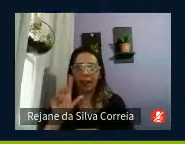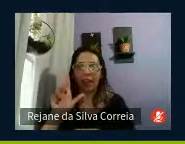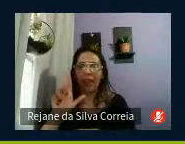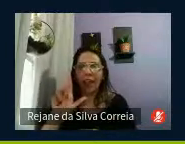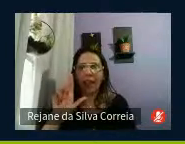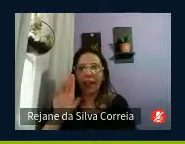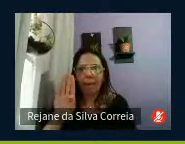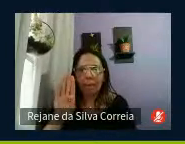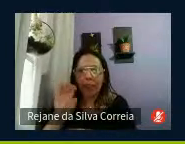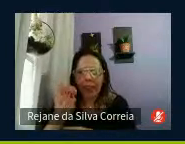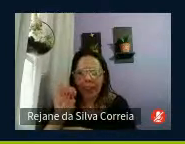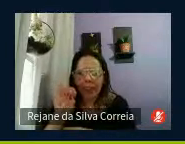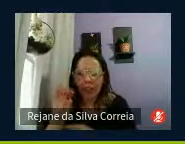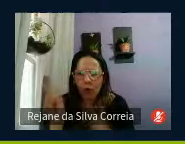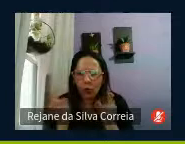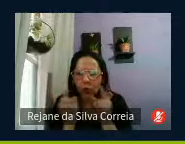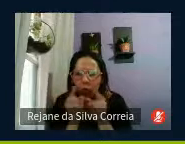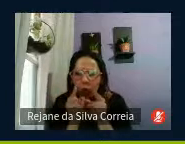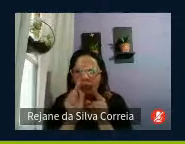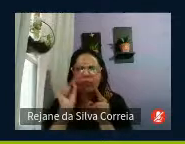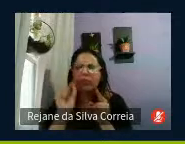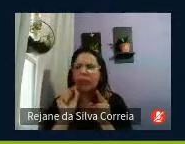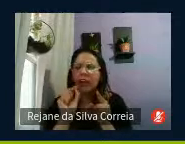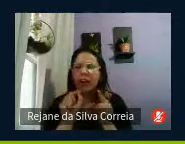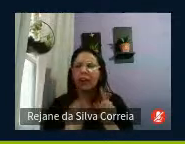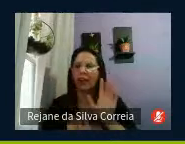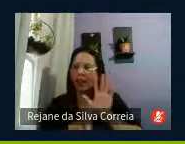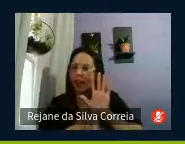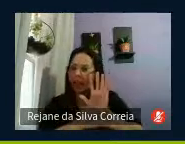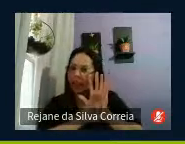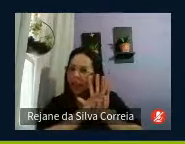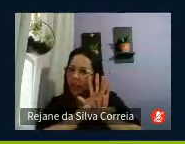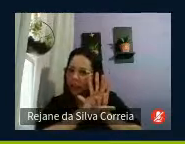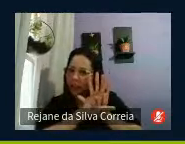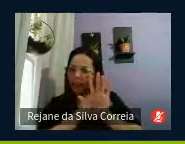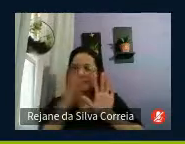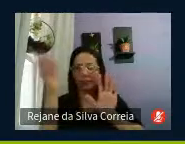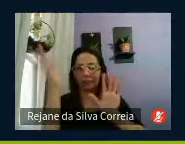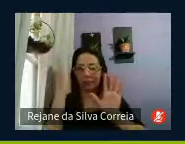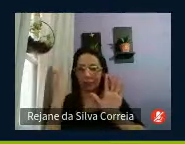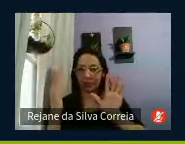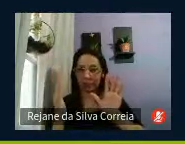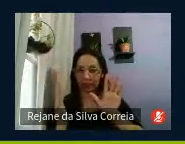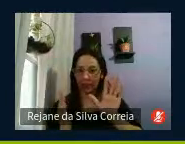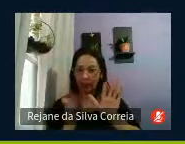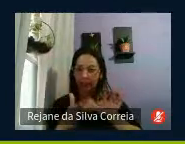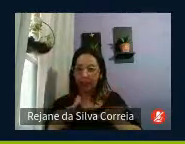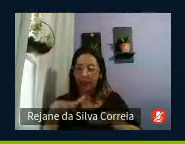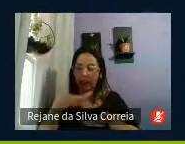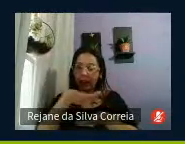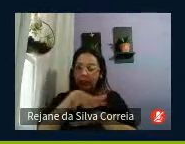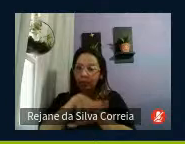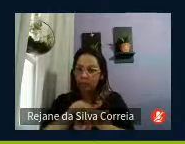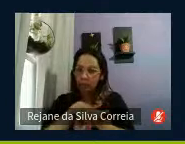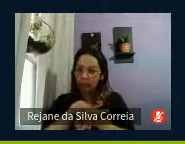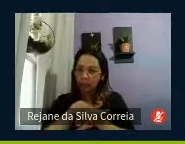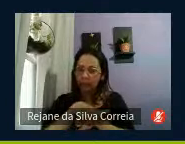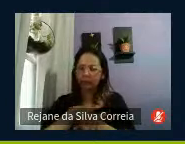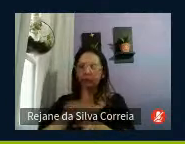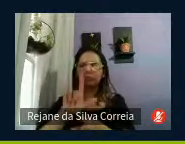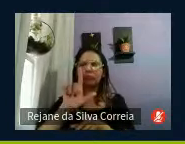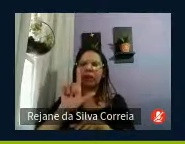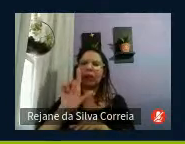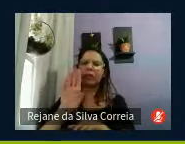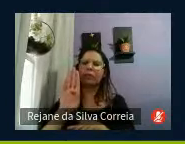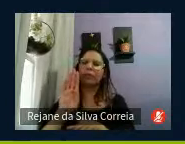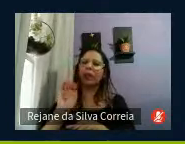Lei Brasileira de Inclusão. Essa lei, ela estrutura todo o atendimento,